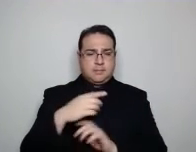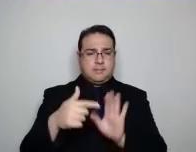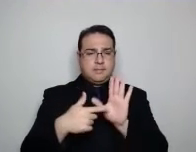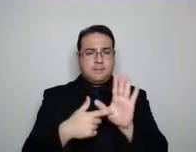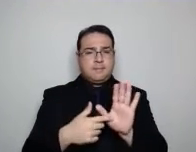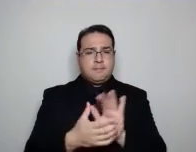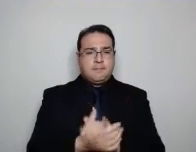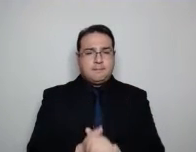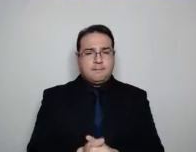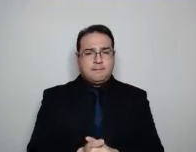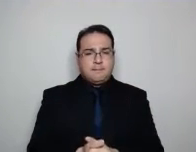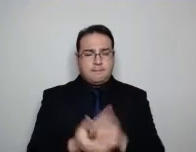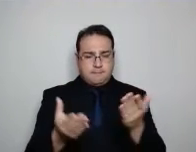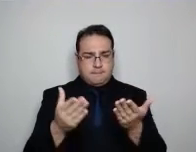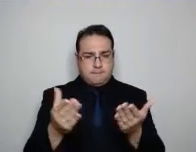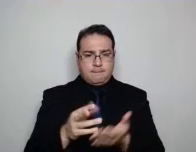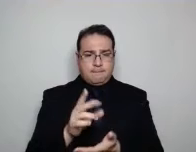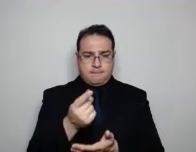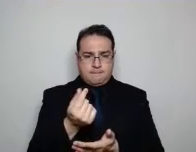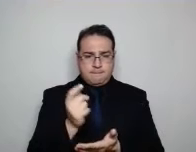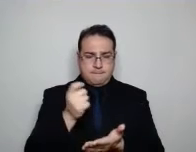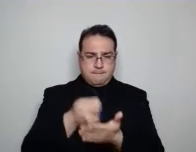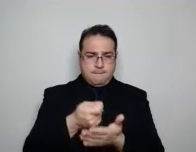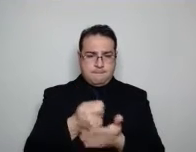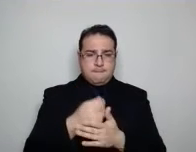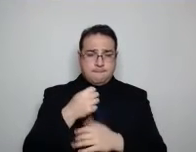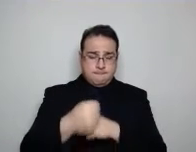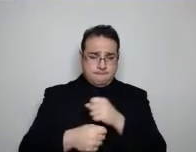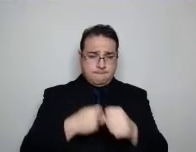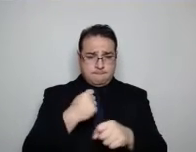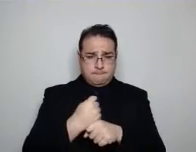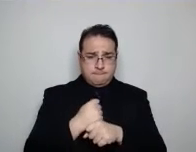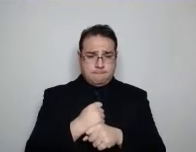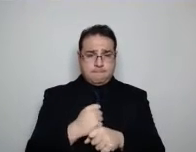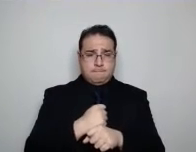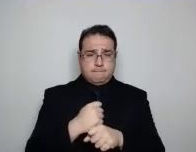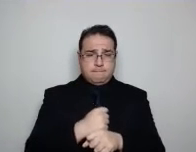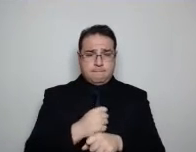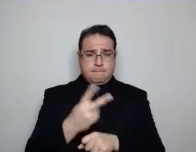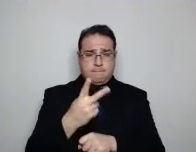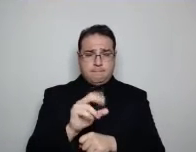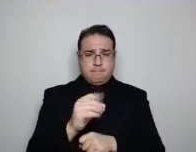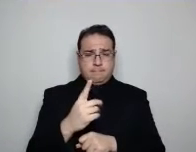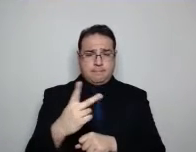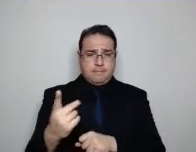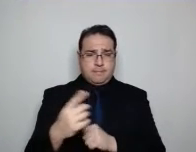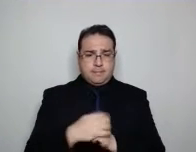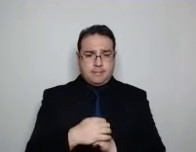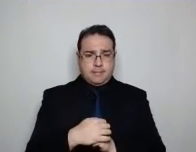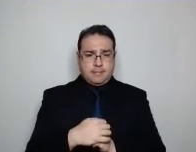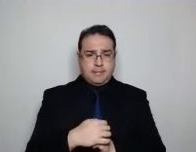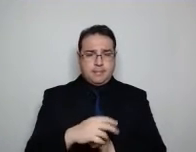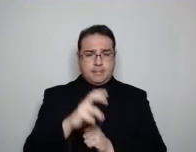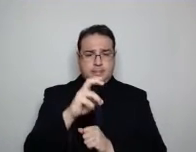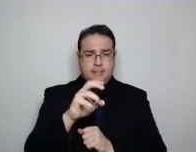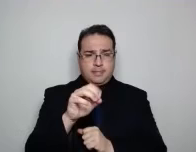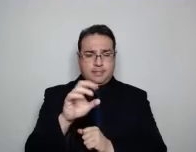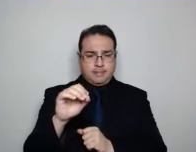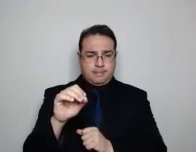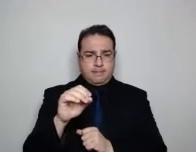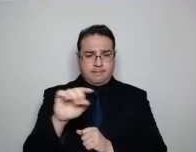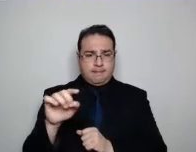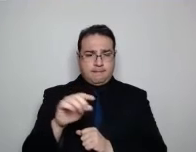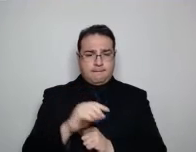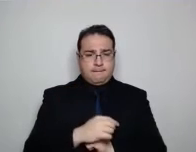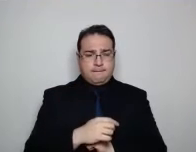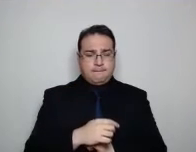a renda anual no ano de 2021 foi de R$500 mil, um pouco mais de